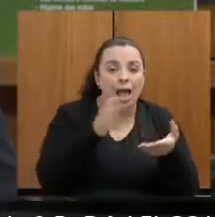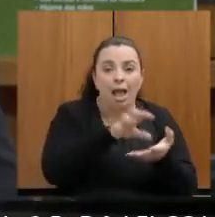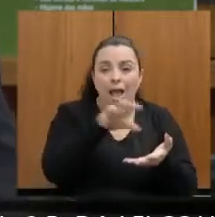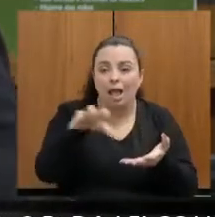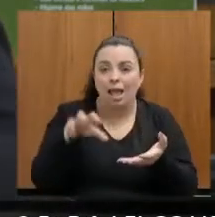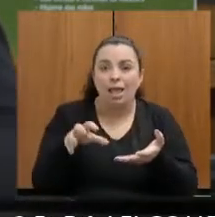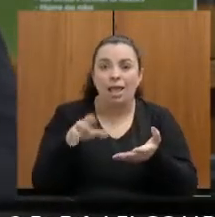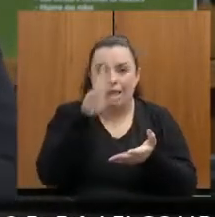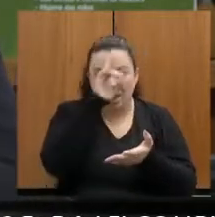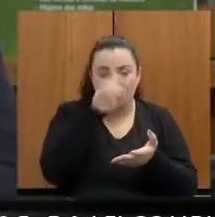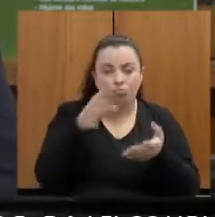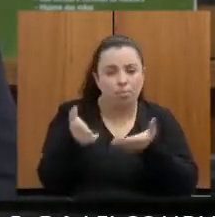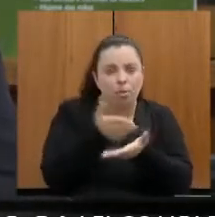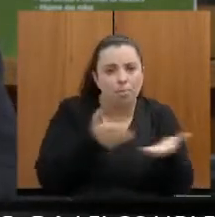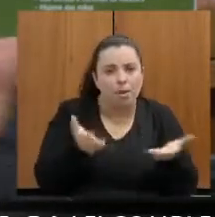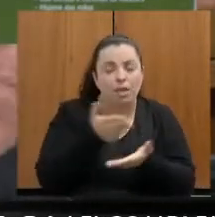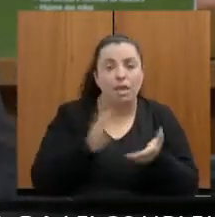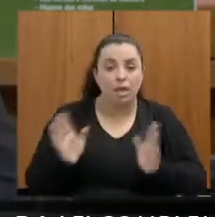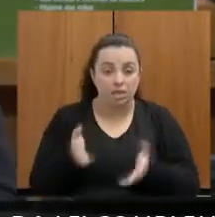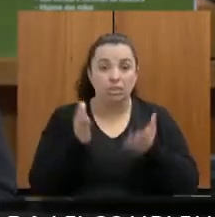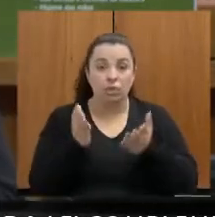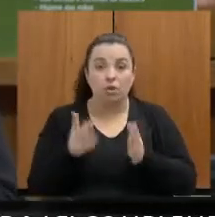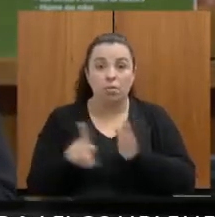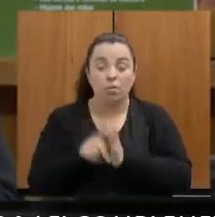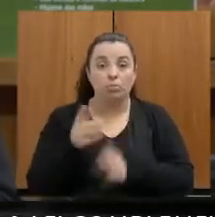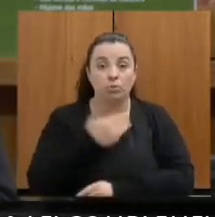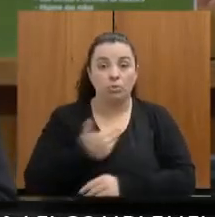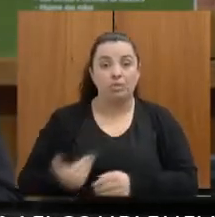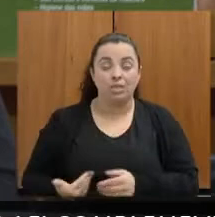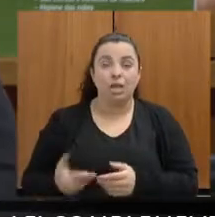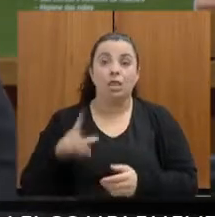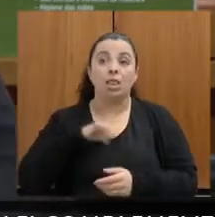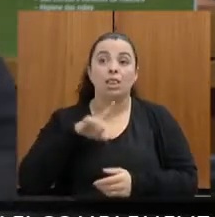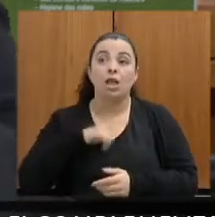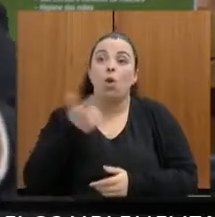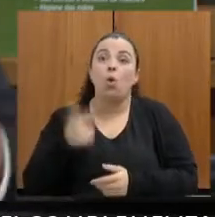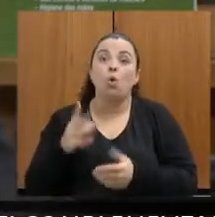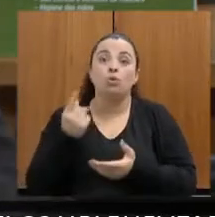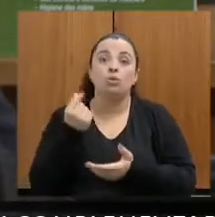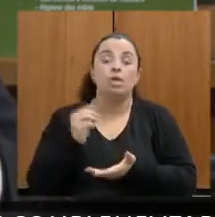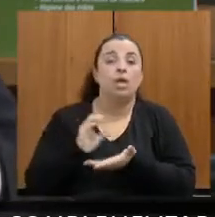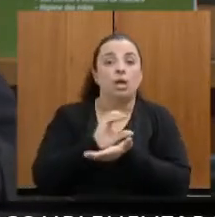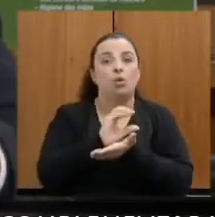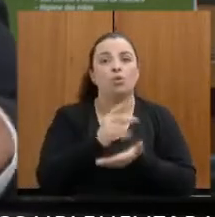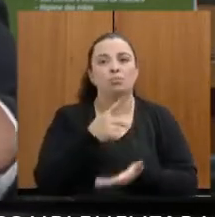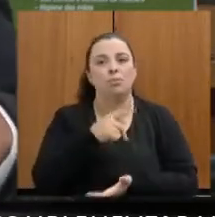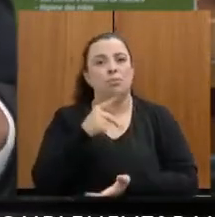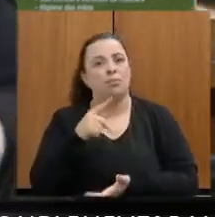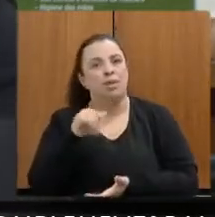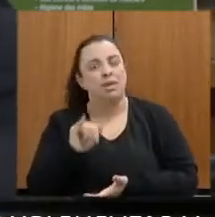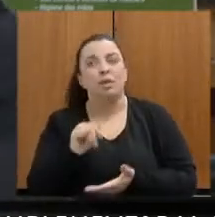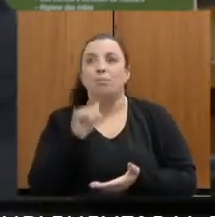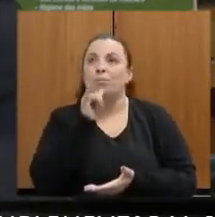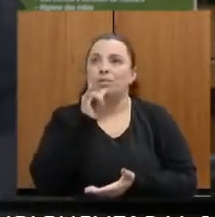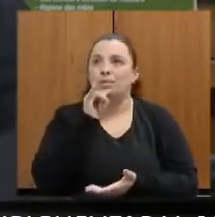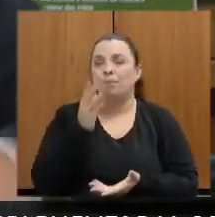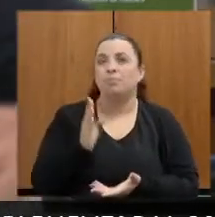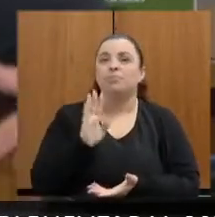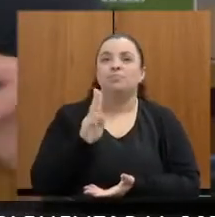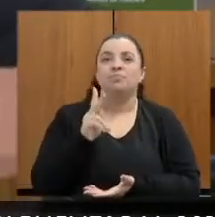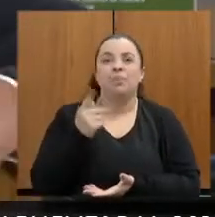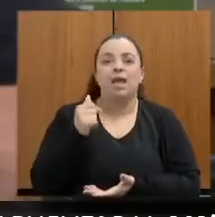manda o recurso para atender não só o município que por exemplo falar que Belo Horizonte tem tem hospitais e recebe